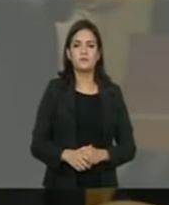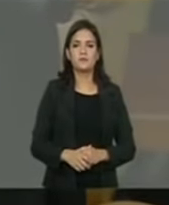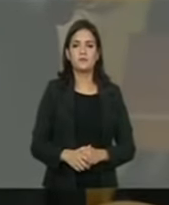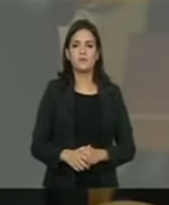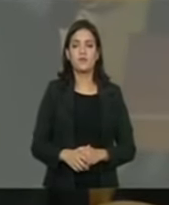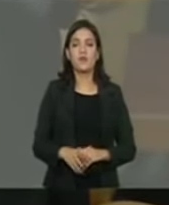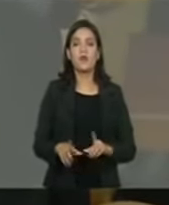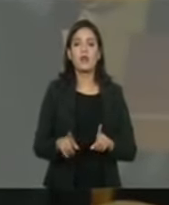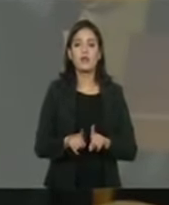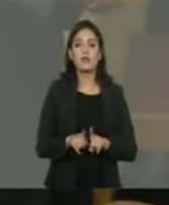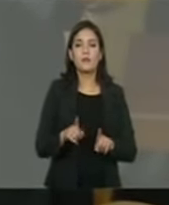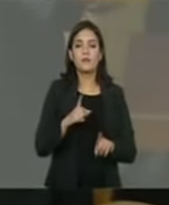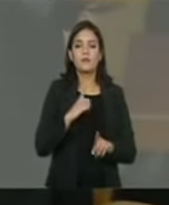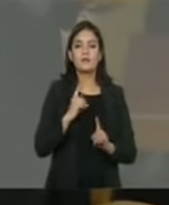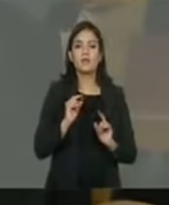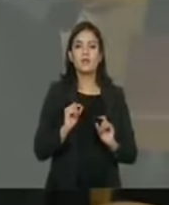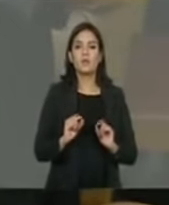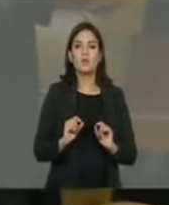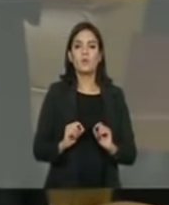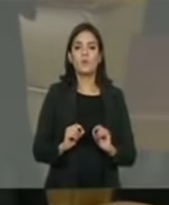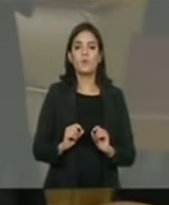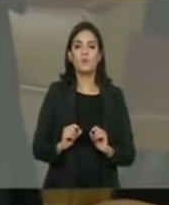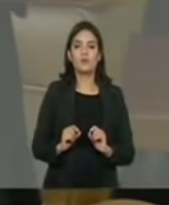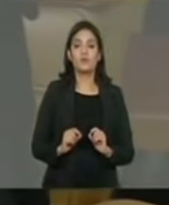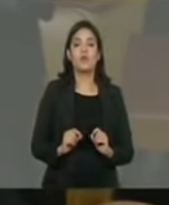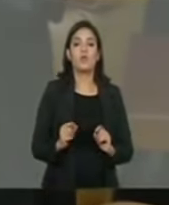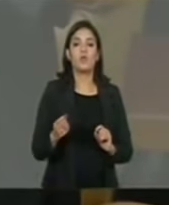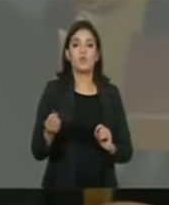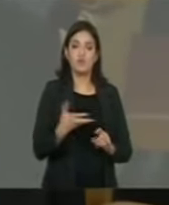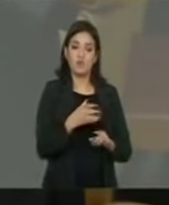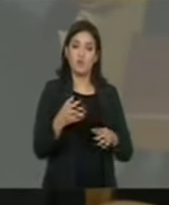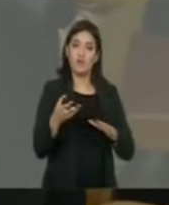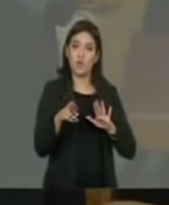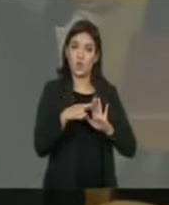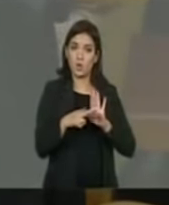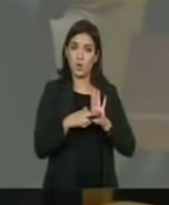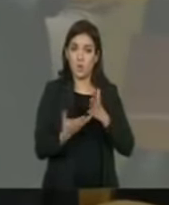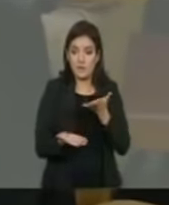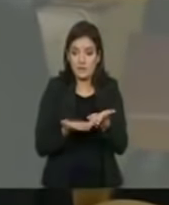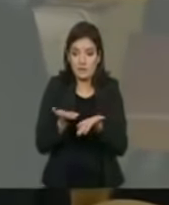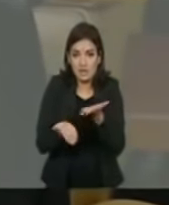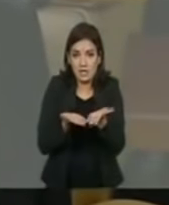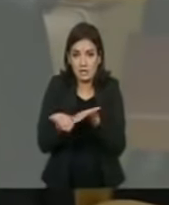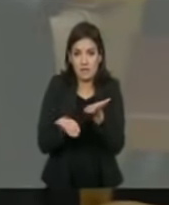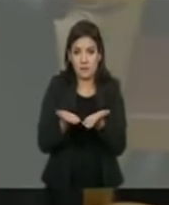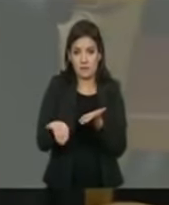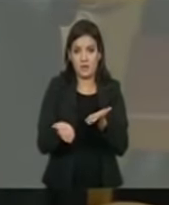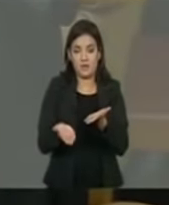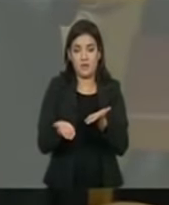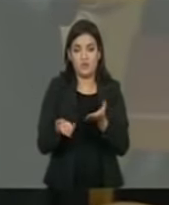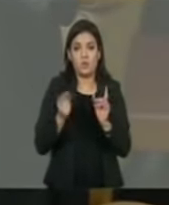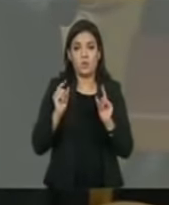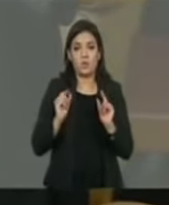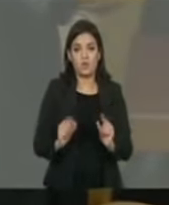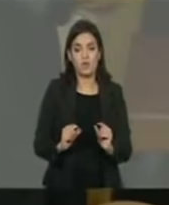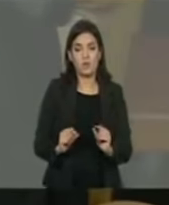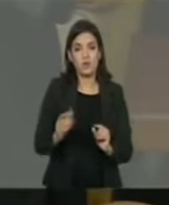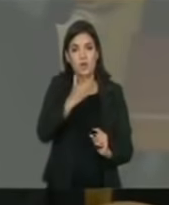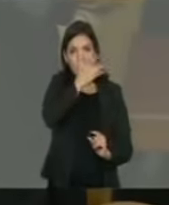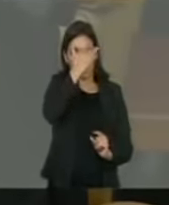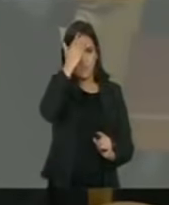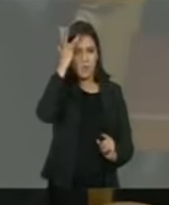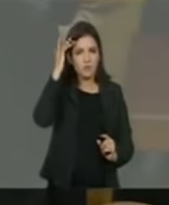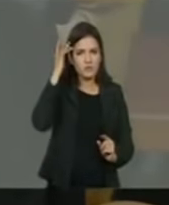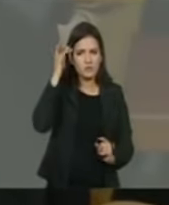a presunção de inocência como norma de tratamento no que concerne a essa outra perspectiva cuba rememorado